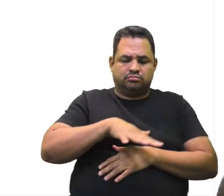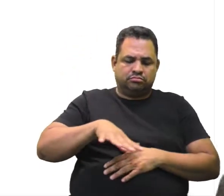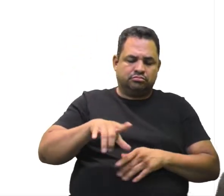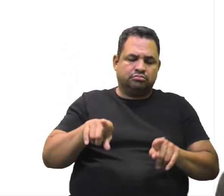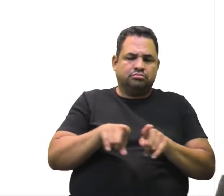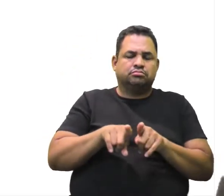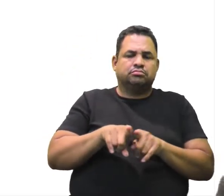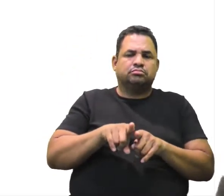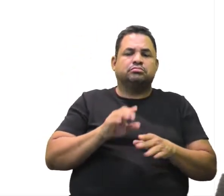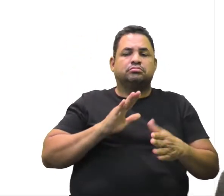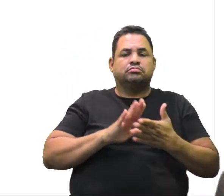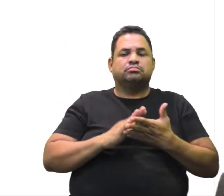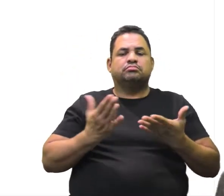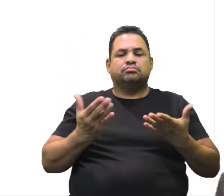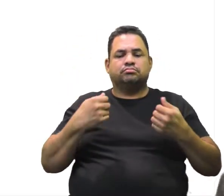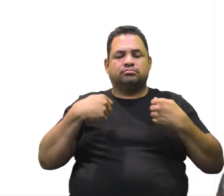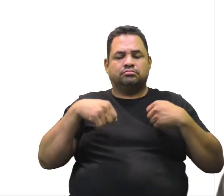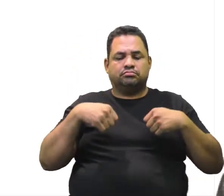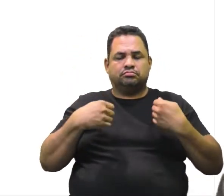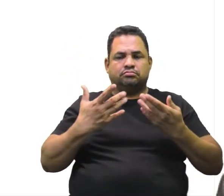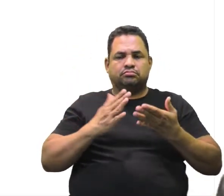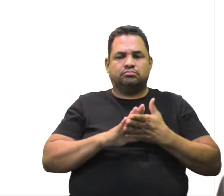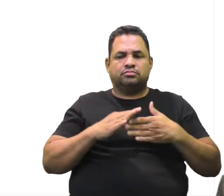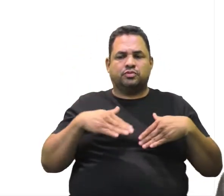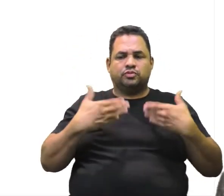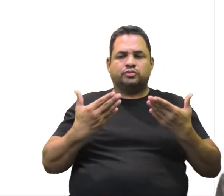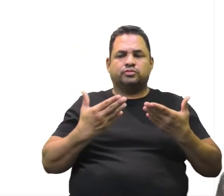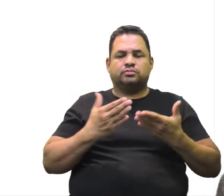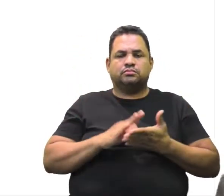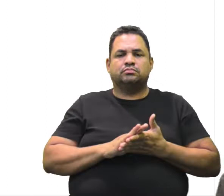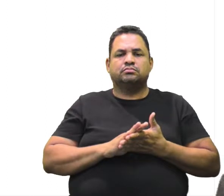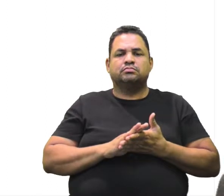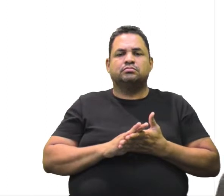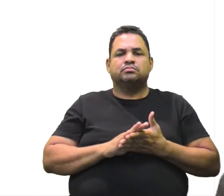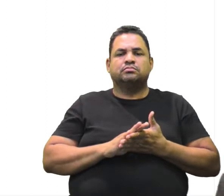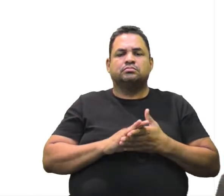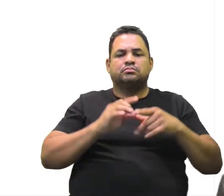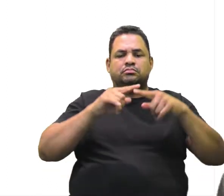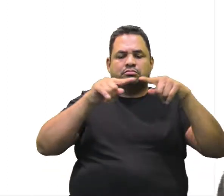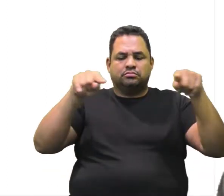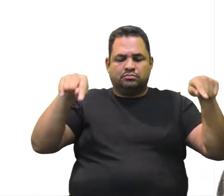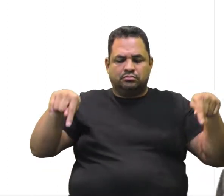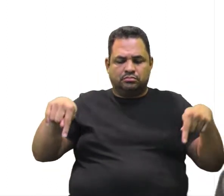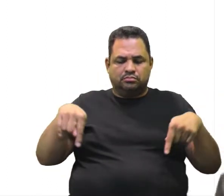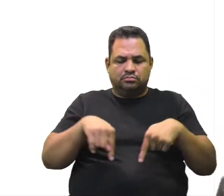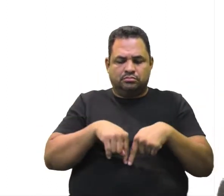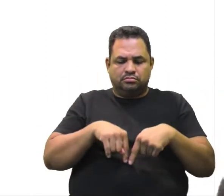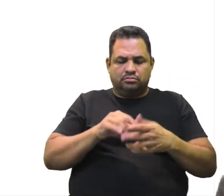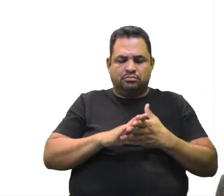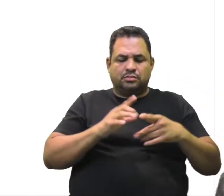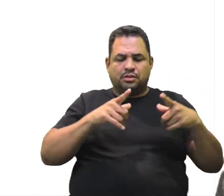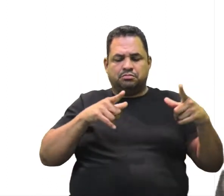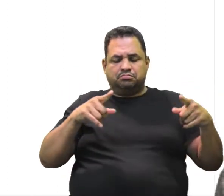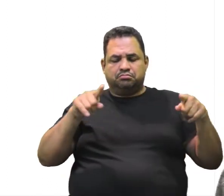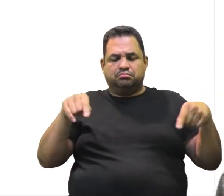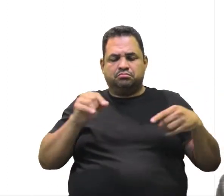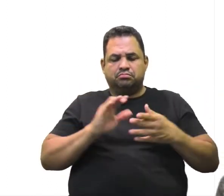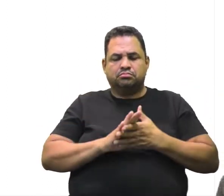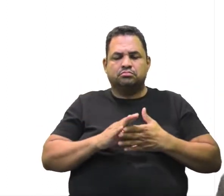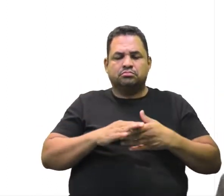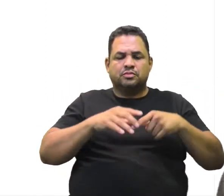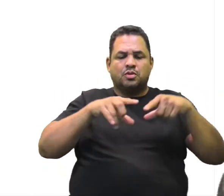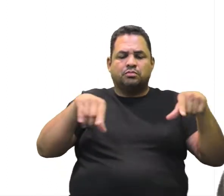isolado. Então, você depende, desde o momento que você estiver, por exemplo, numa sala pequena, numa sala grande, num campo